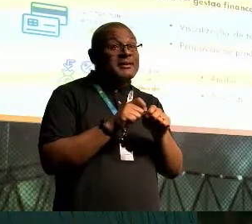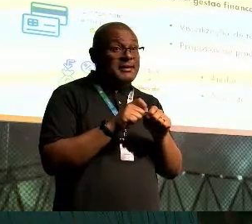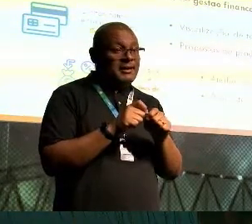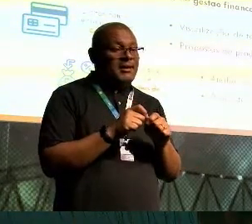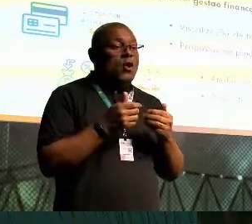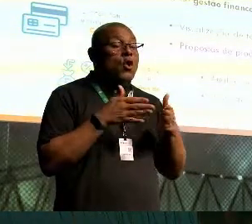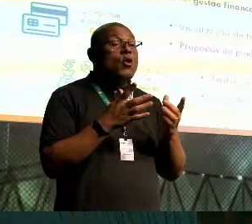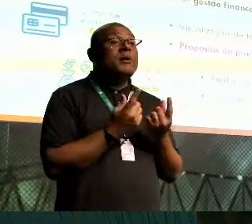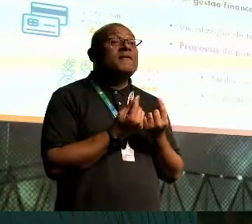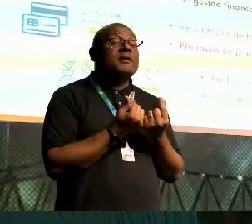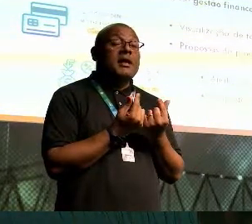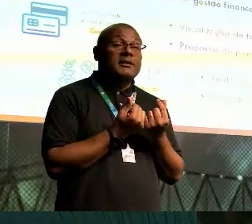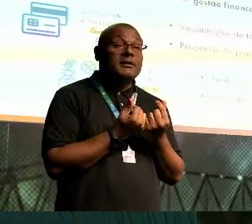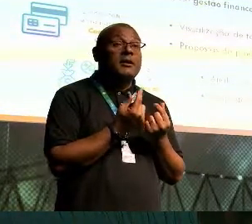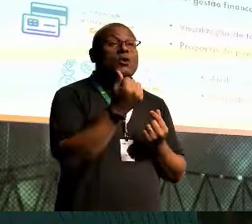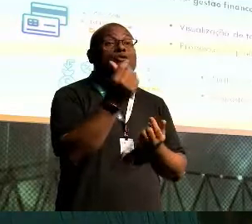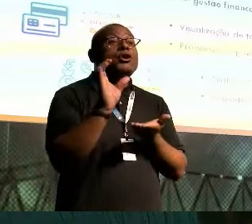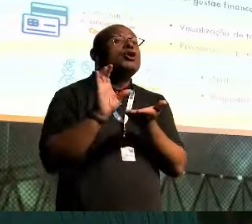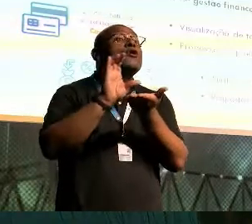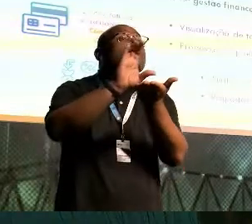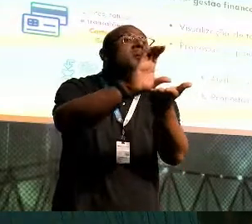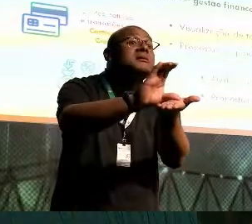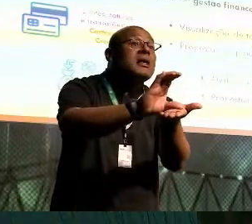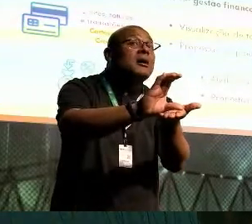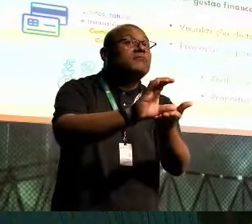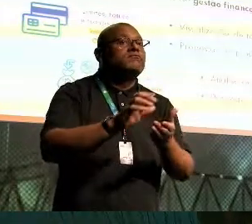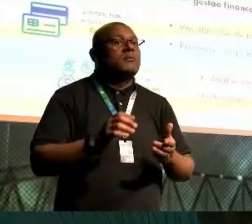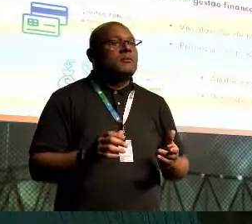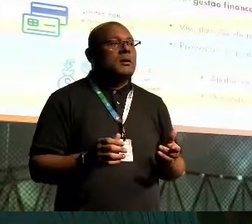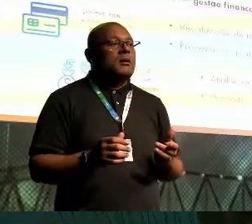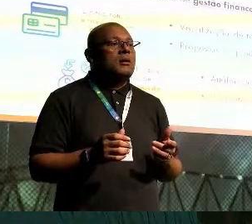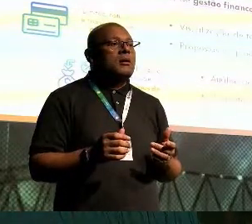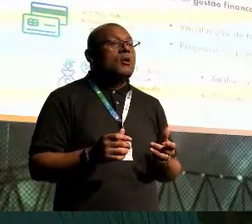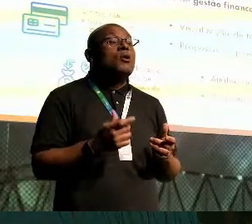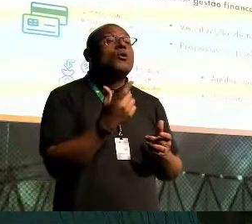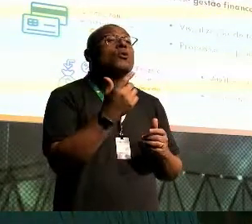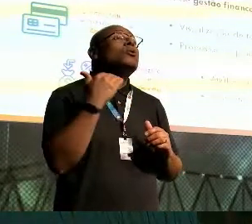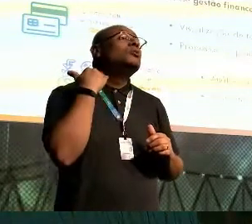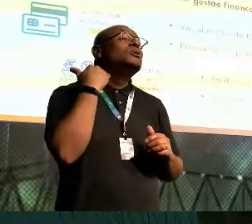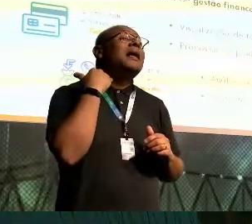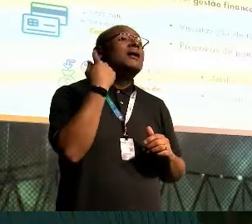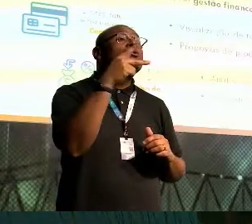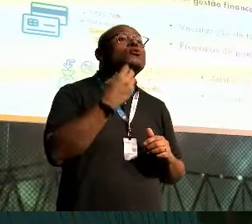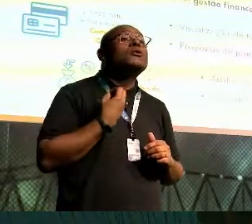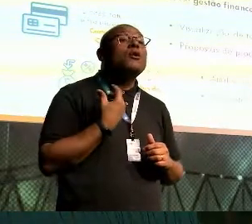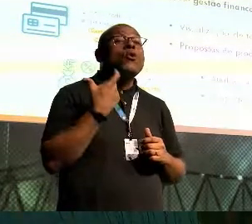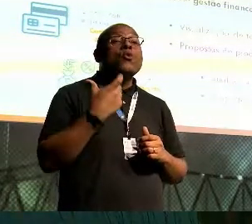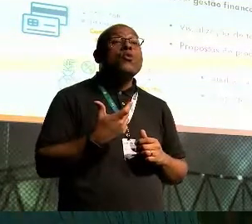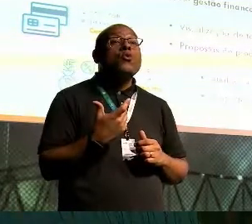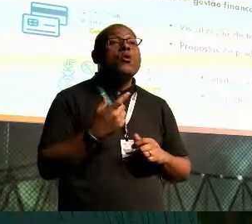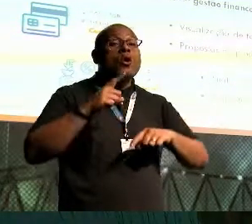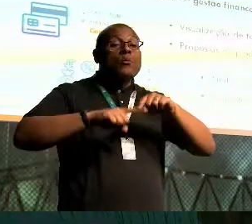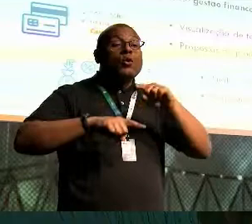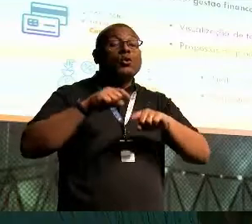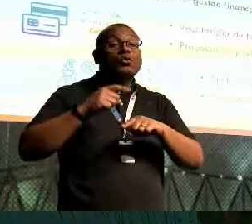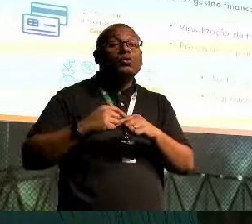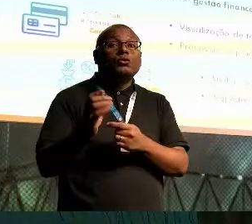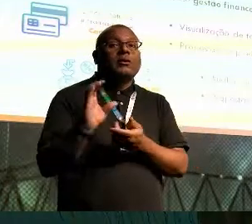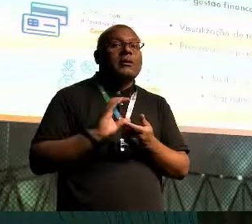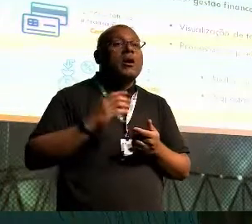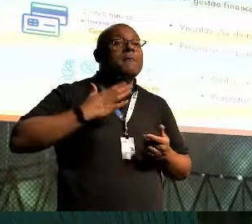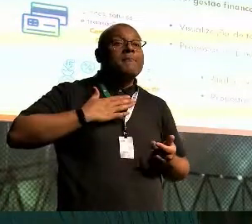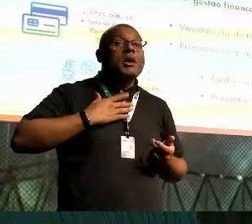Finance, né? Análise de crédito, todo dado num lugar só, gestão financeira, produtos mais vantajosos, análise de